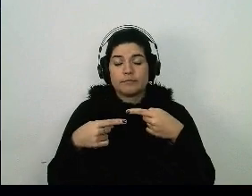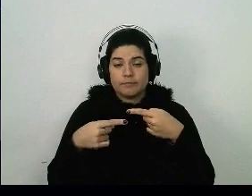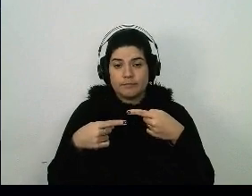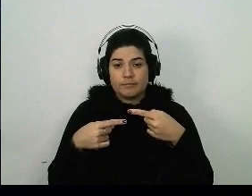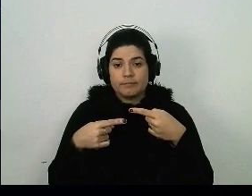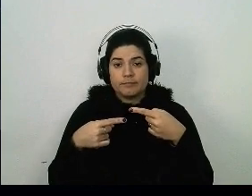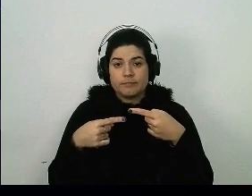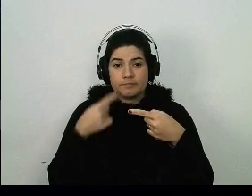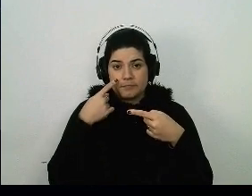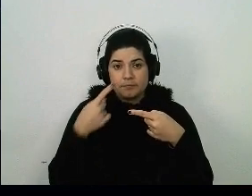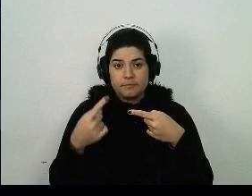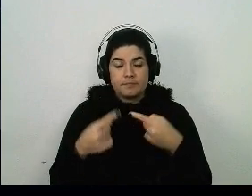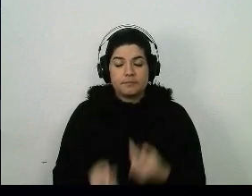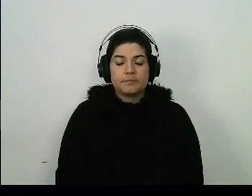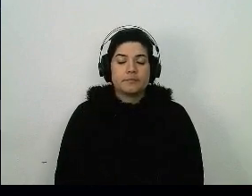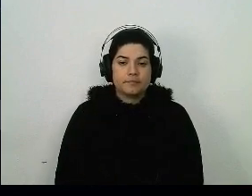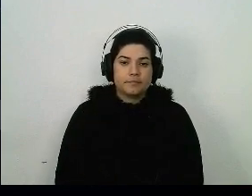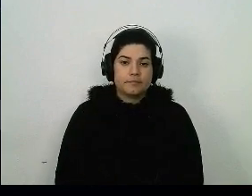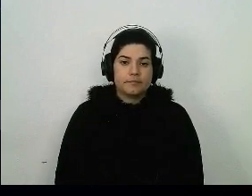cadê?